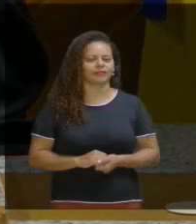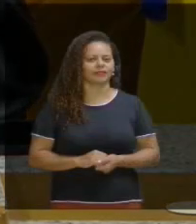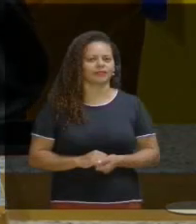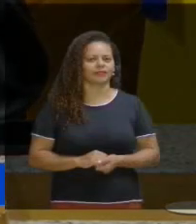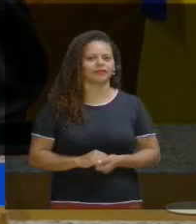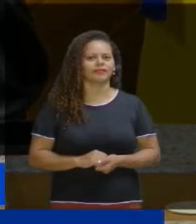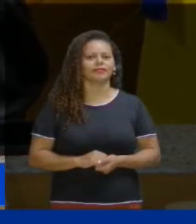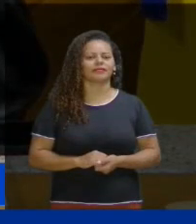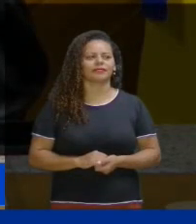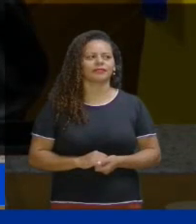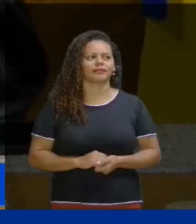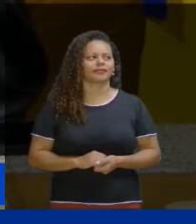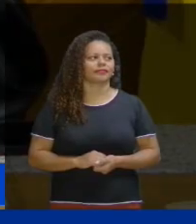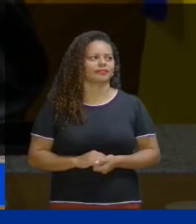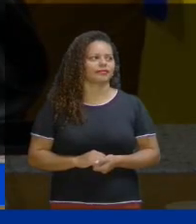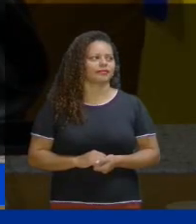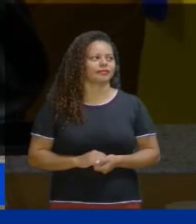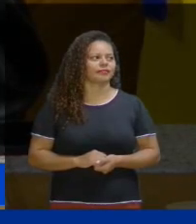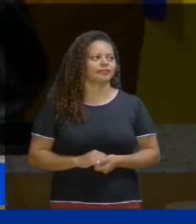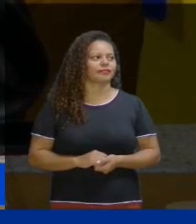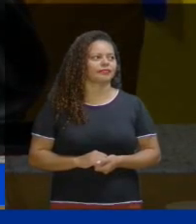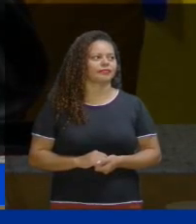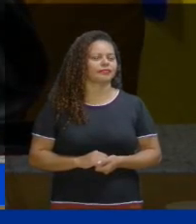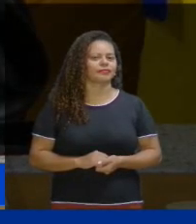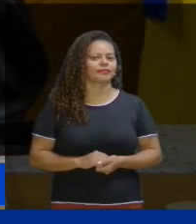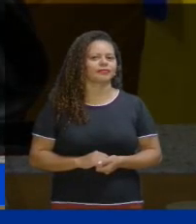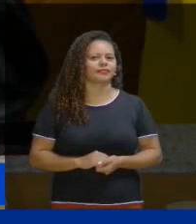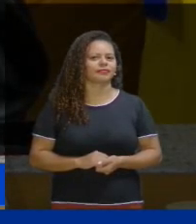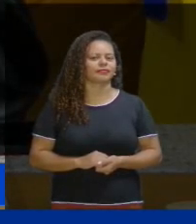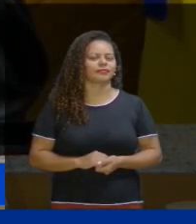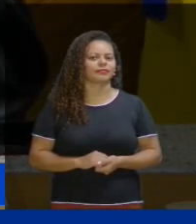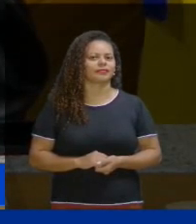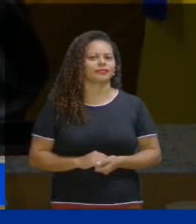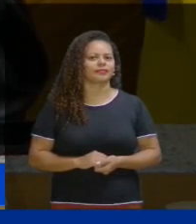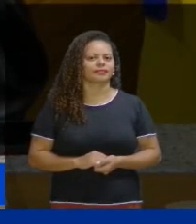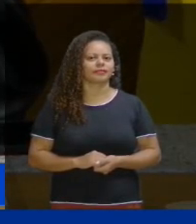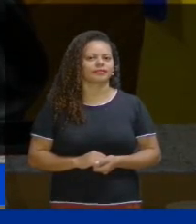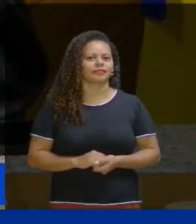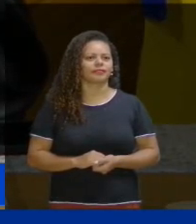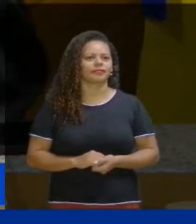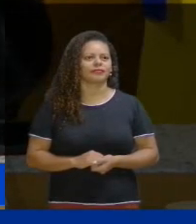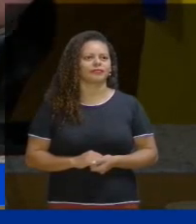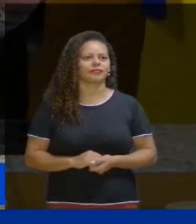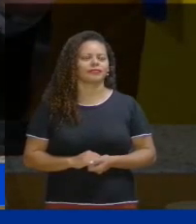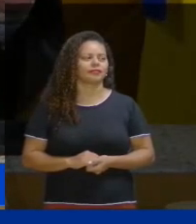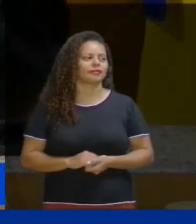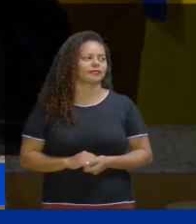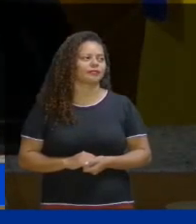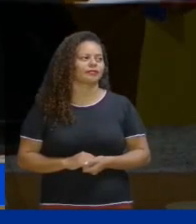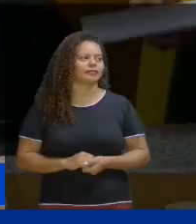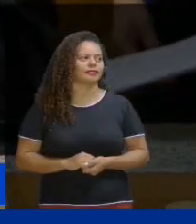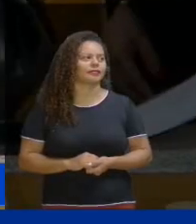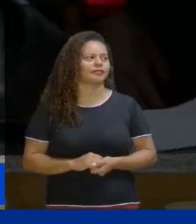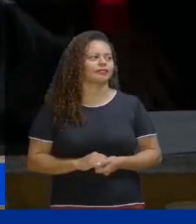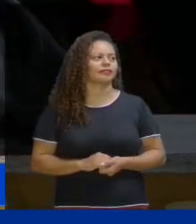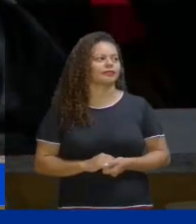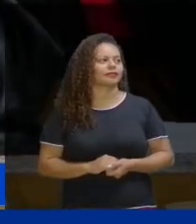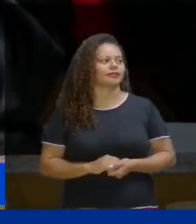Foco no desembargador Mário Mazurek na tela que tira superior, logo do TRP que tira inferior, janela de Libras com intérprete.